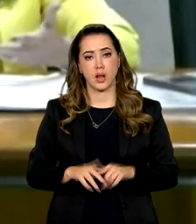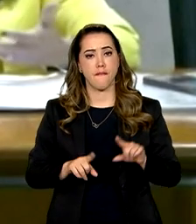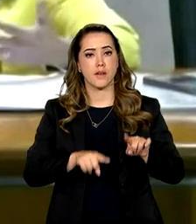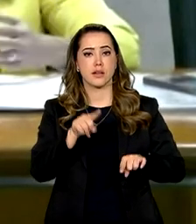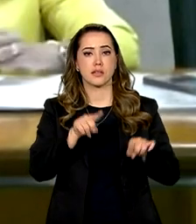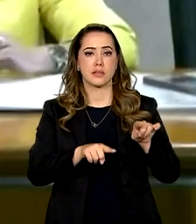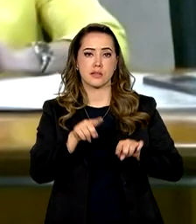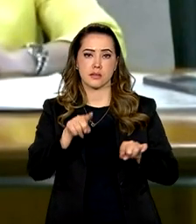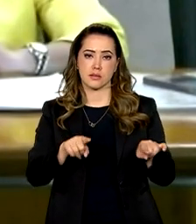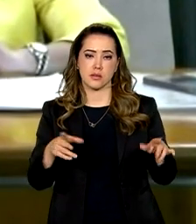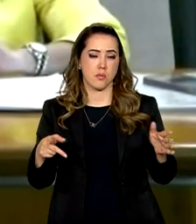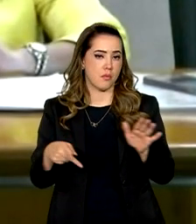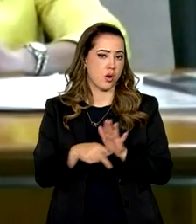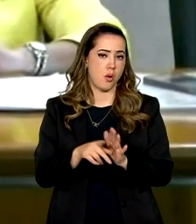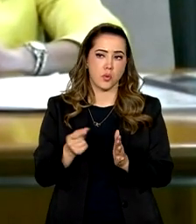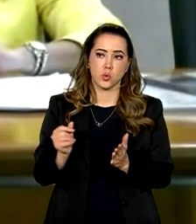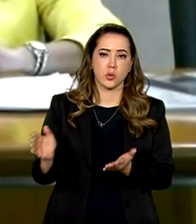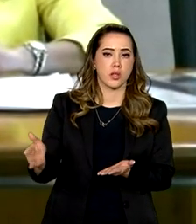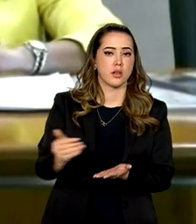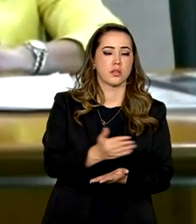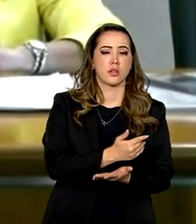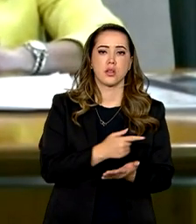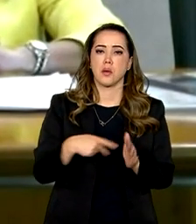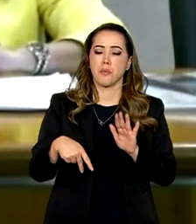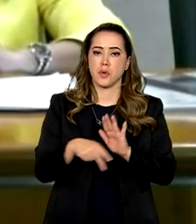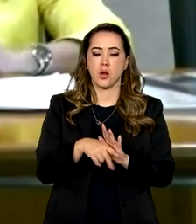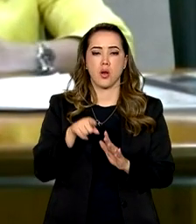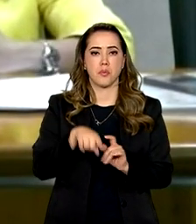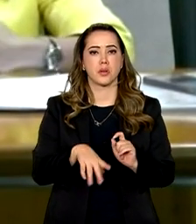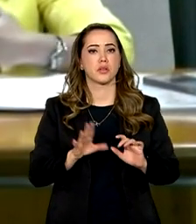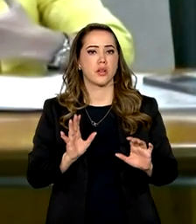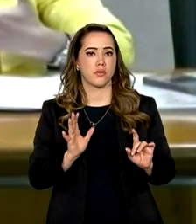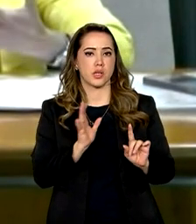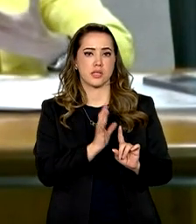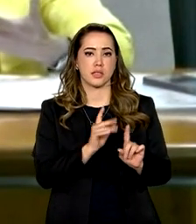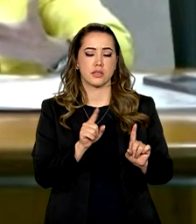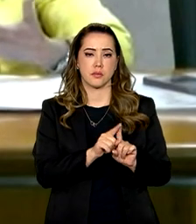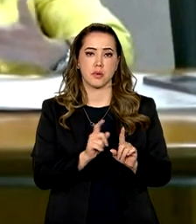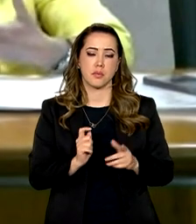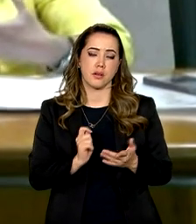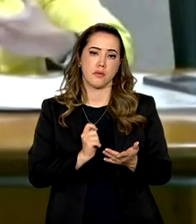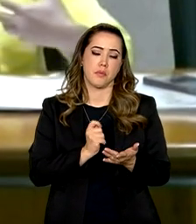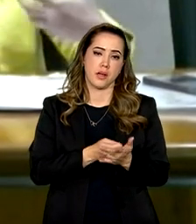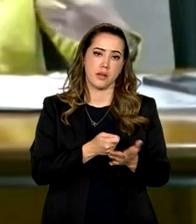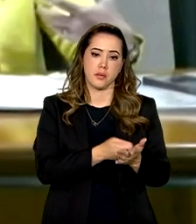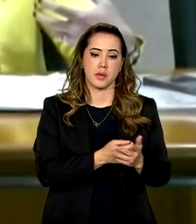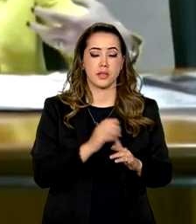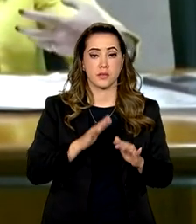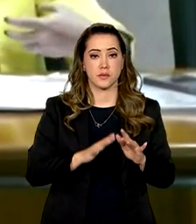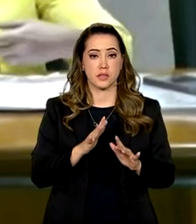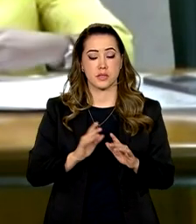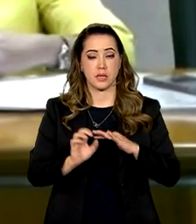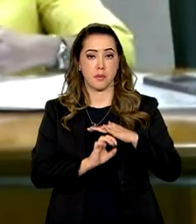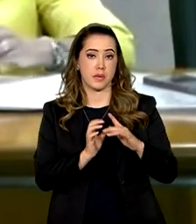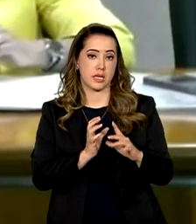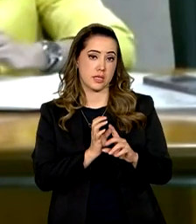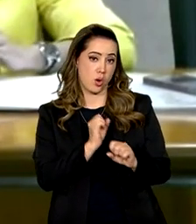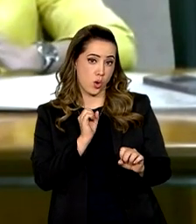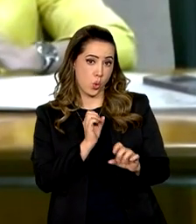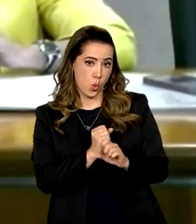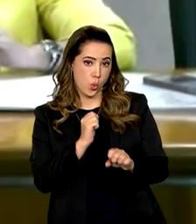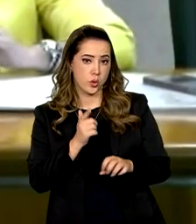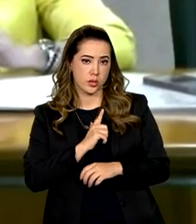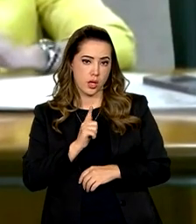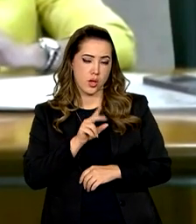muito própria, está influenciada também pelas devoluções, as restituições. Então, quando as empresas lucram, muitas vezes elas usam, né,